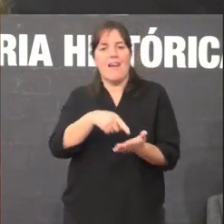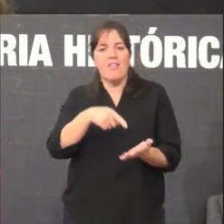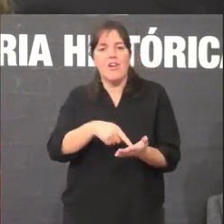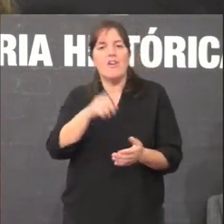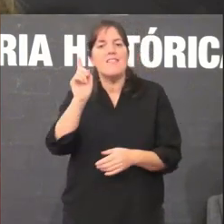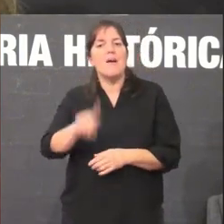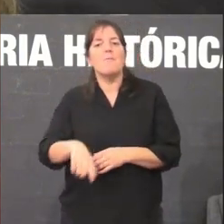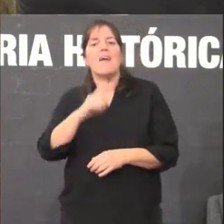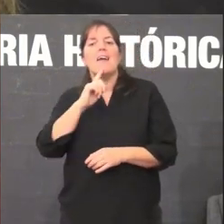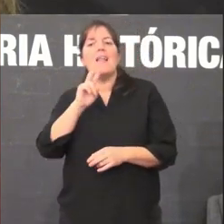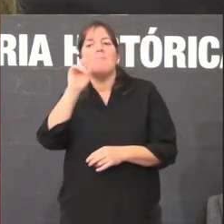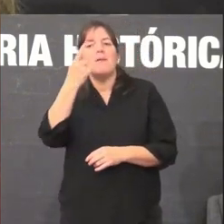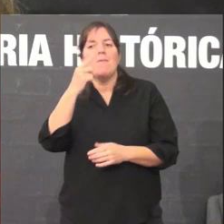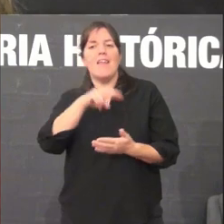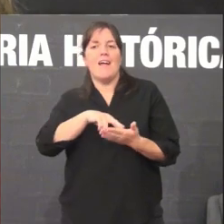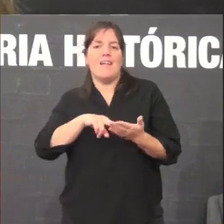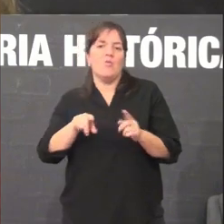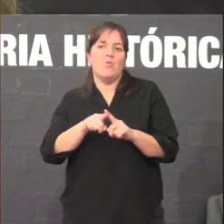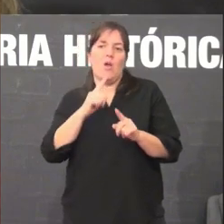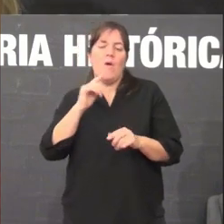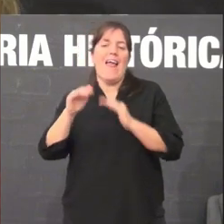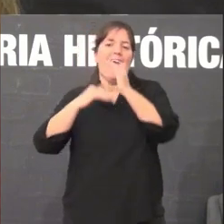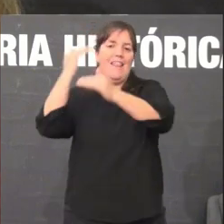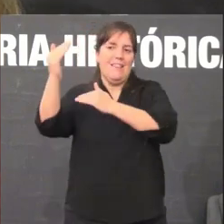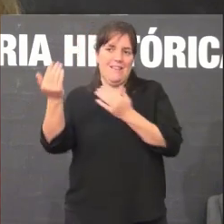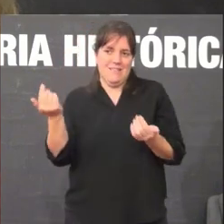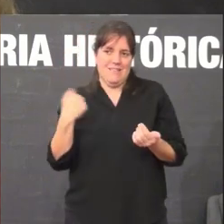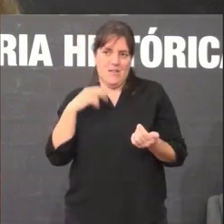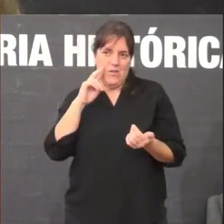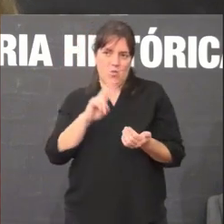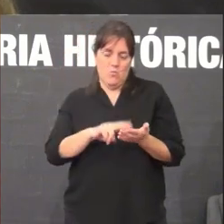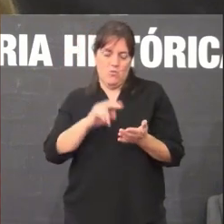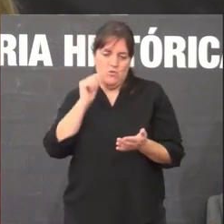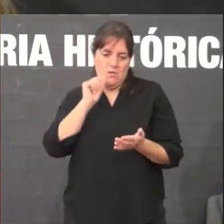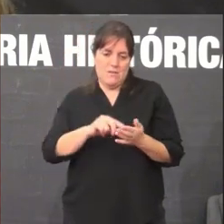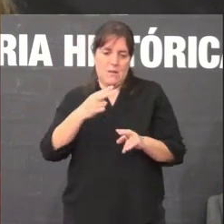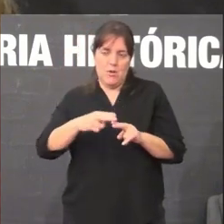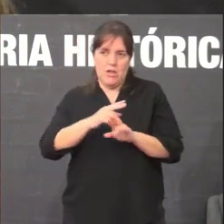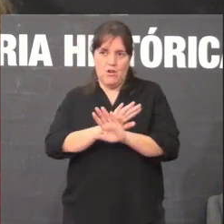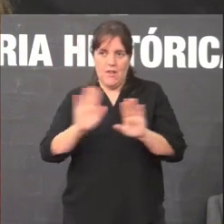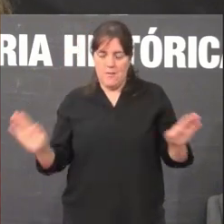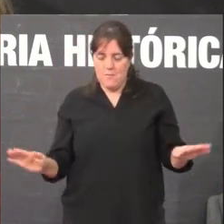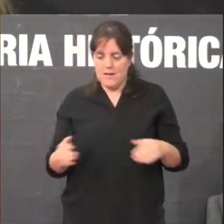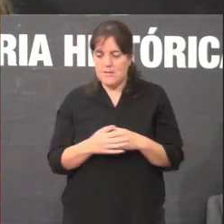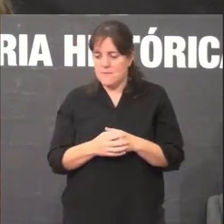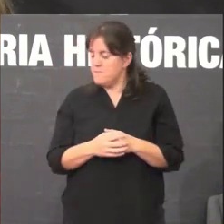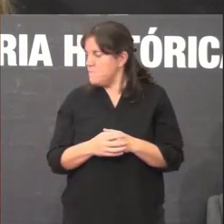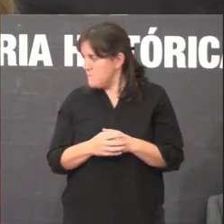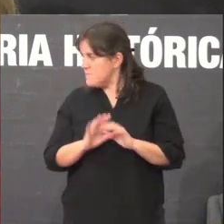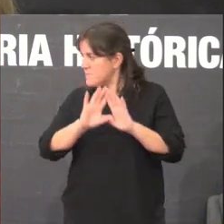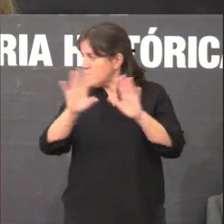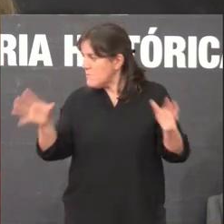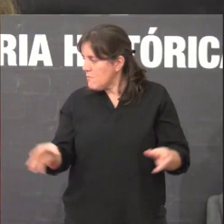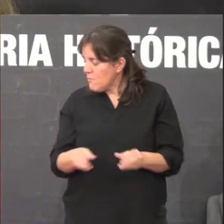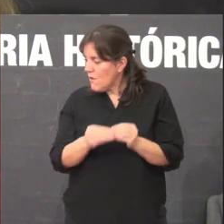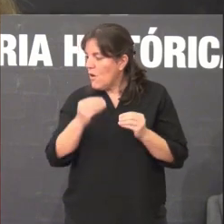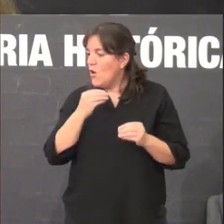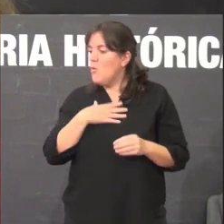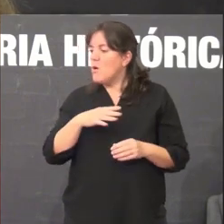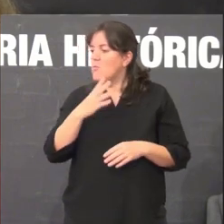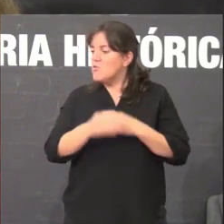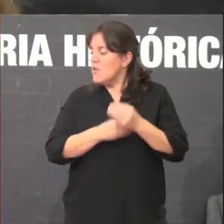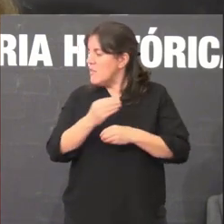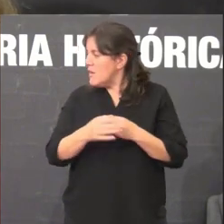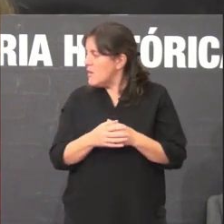esta primeira leitura elitista. É claro que, contudo, e podemos dizer que a nível, sobretudo,